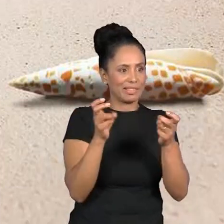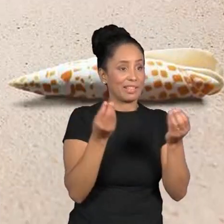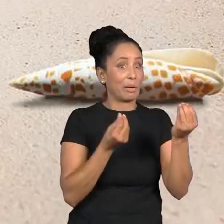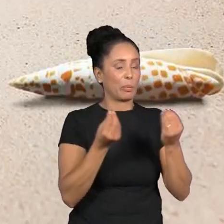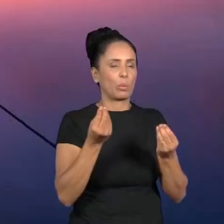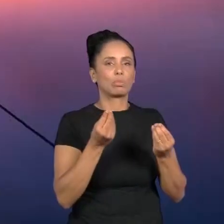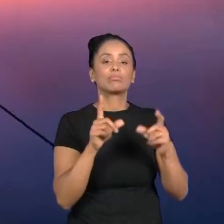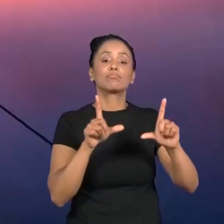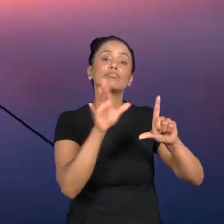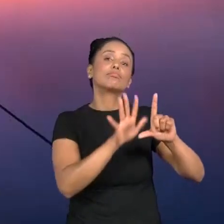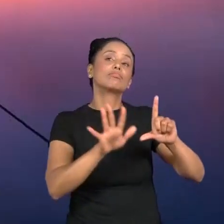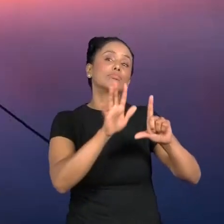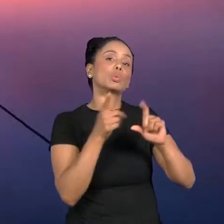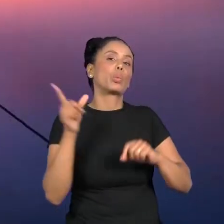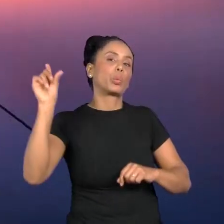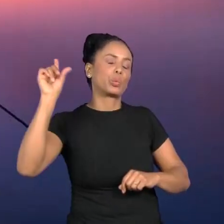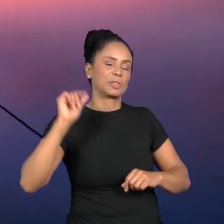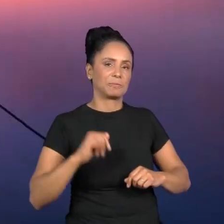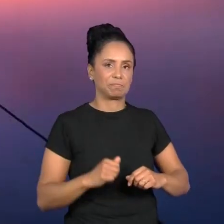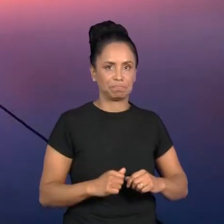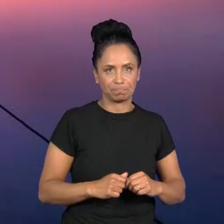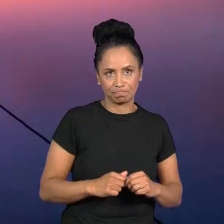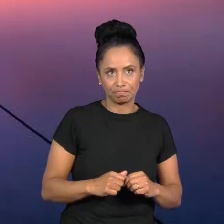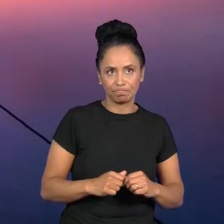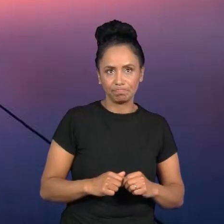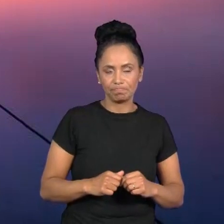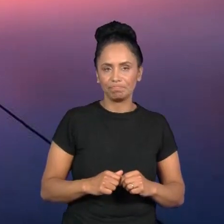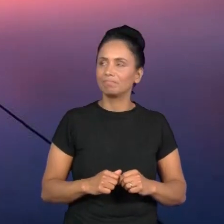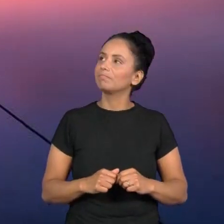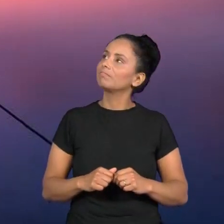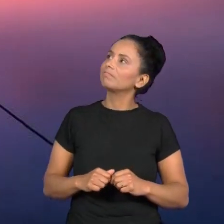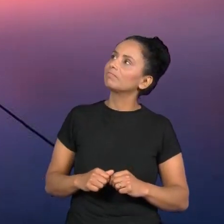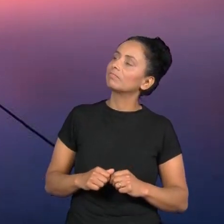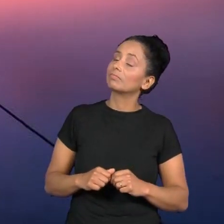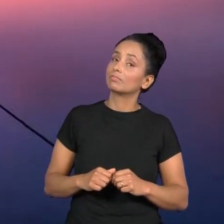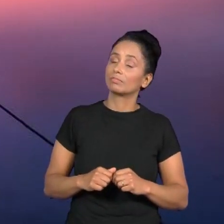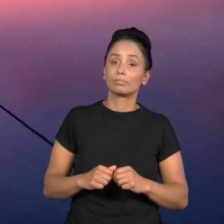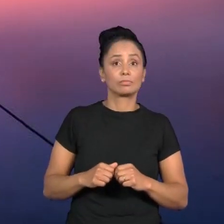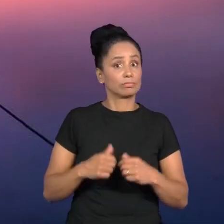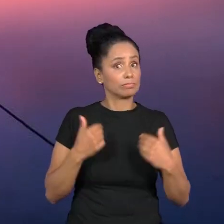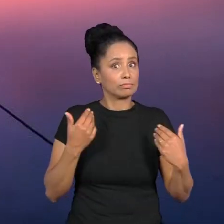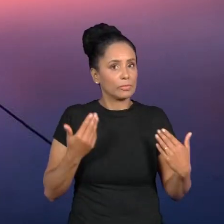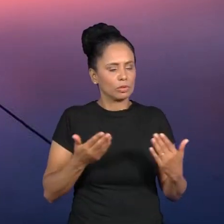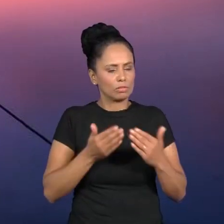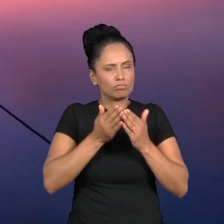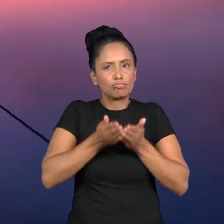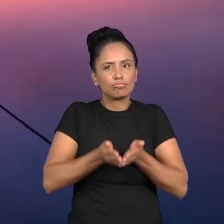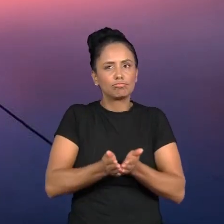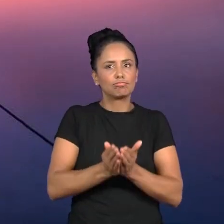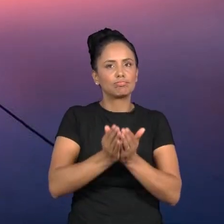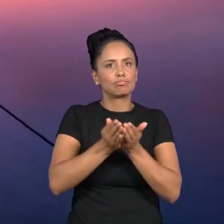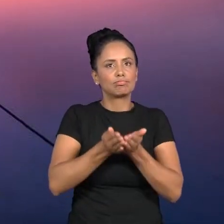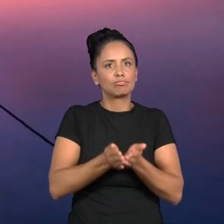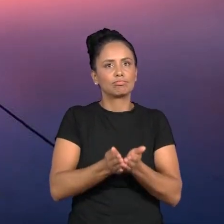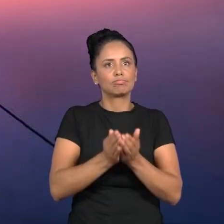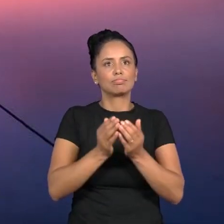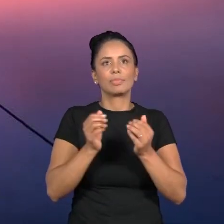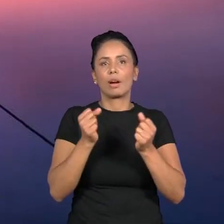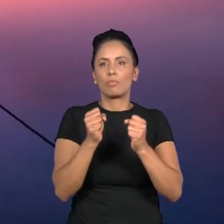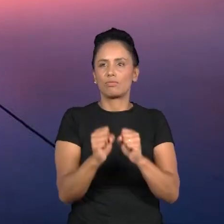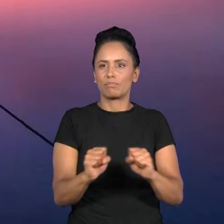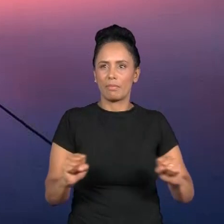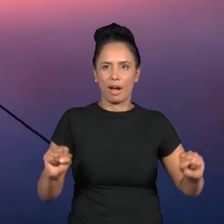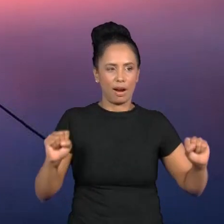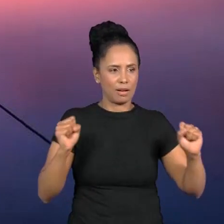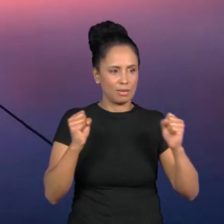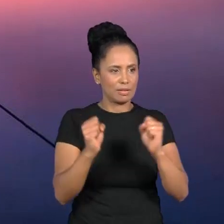outra imagem, Pro. Olha só, mais uma aí. Como são formadas as sombras, agora